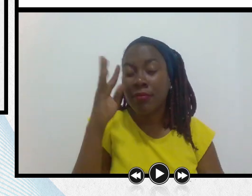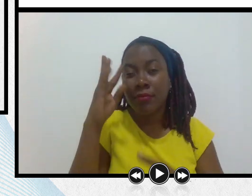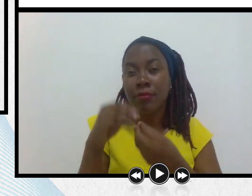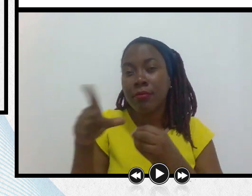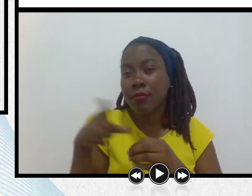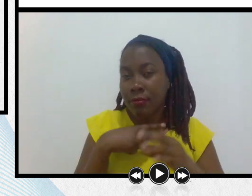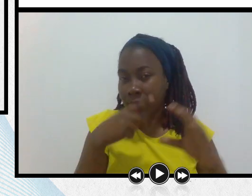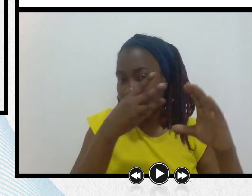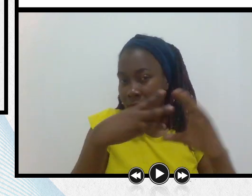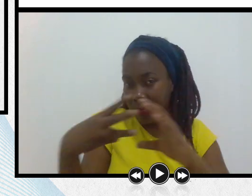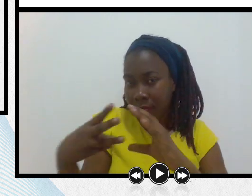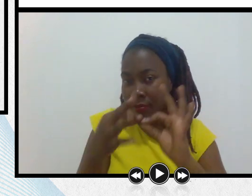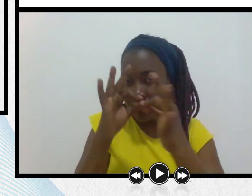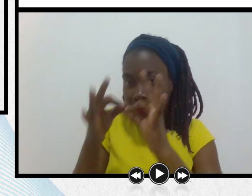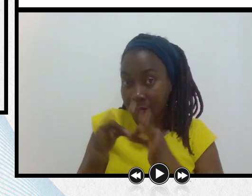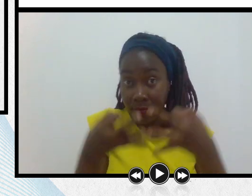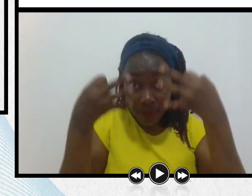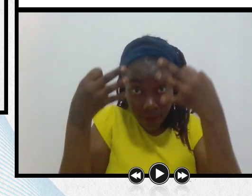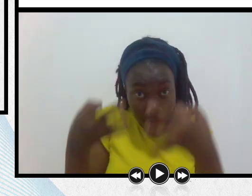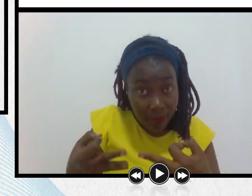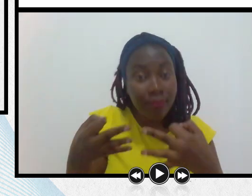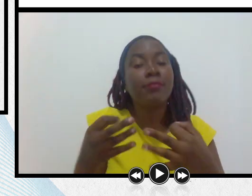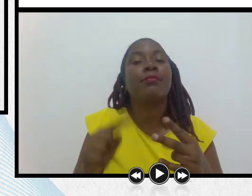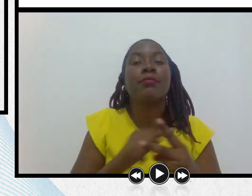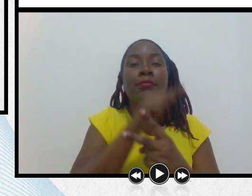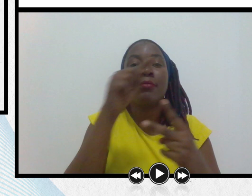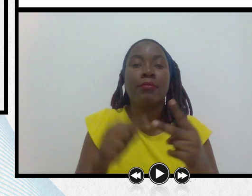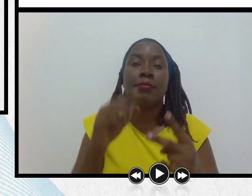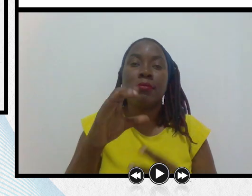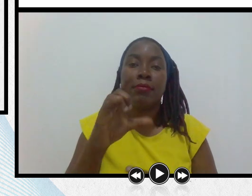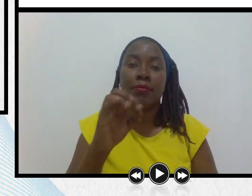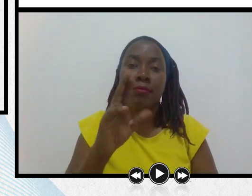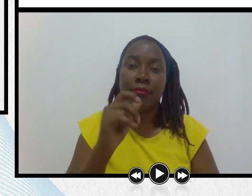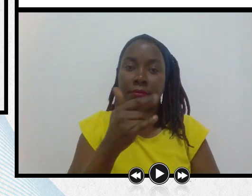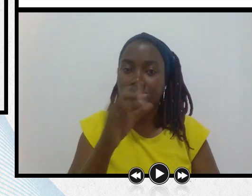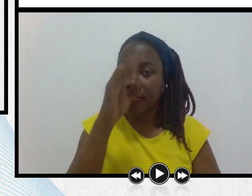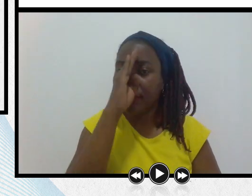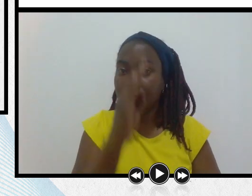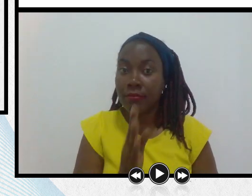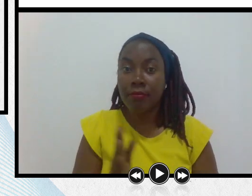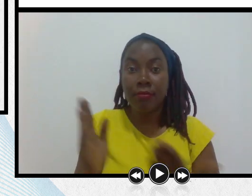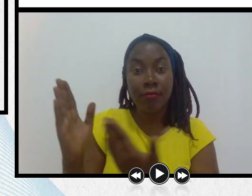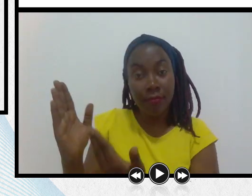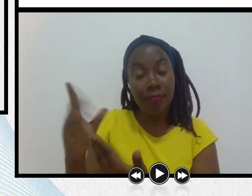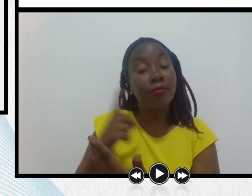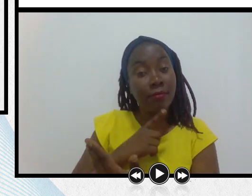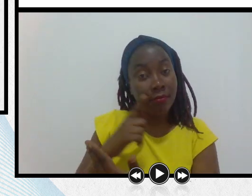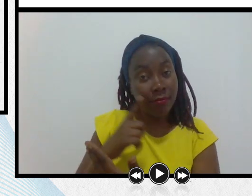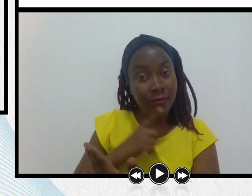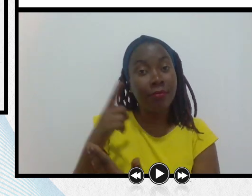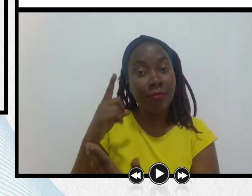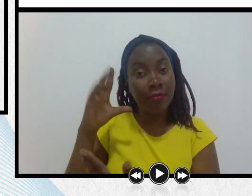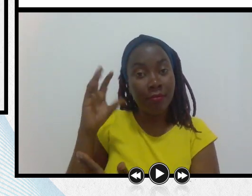uma característica, né, organoléptica adequada, vamos partir para uma cloração direta. Inclusive, a gente aqui tem uma imagem de um cloradorzinho